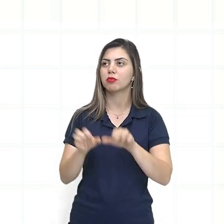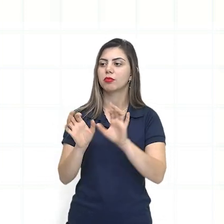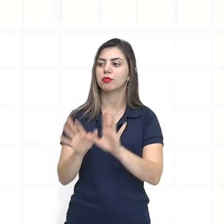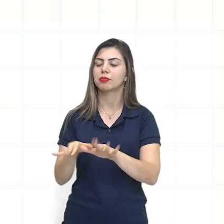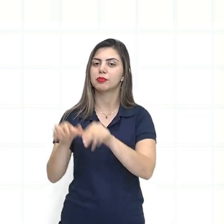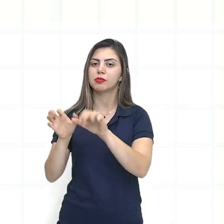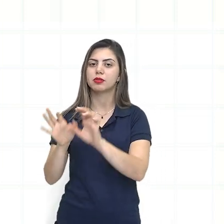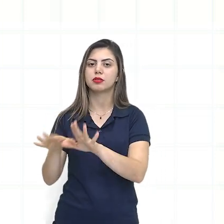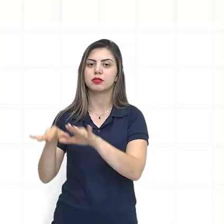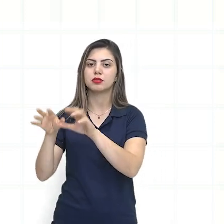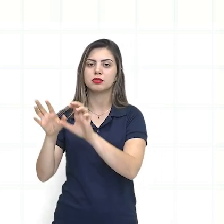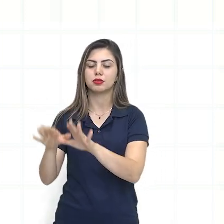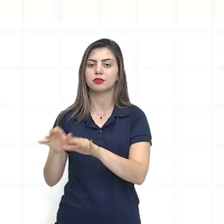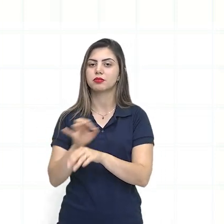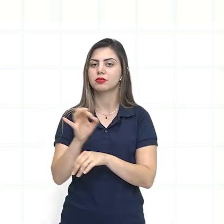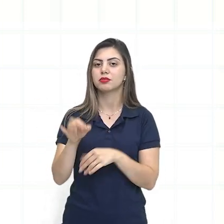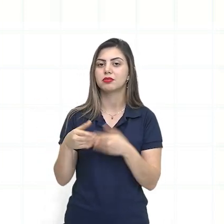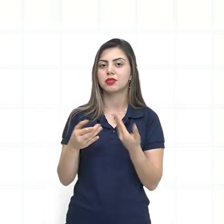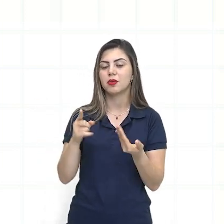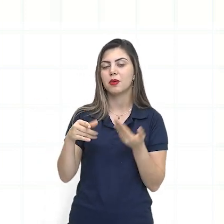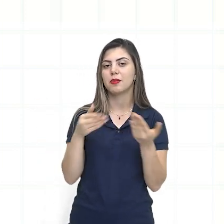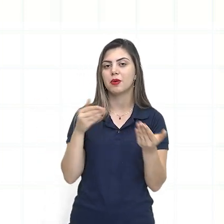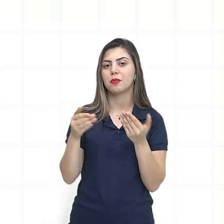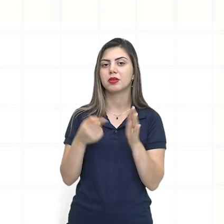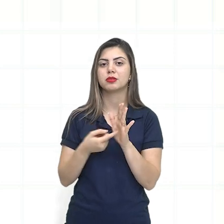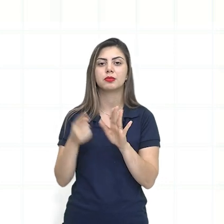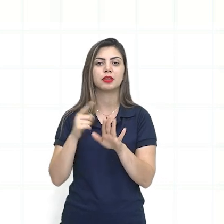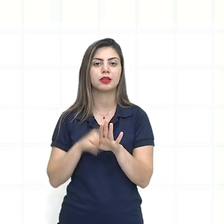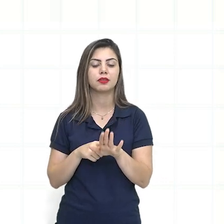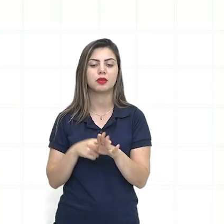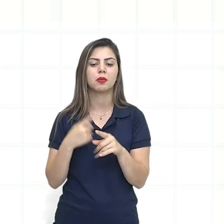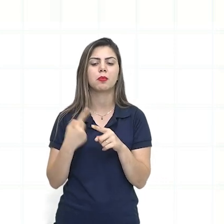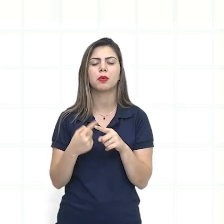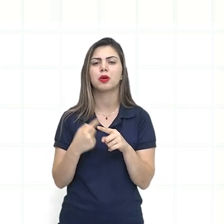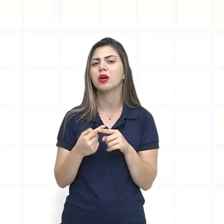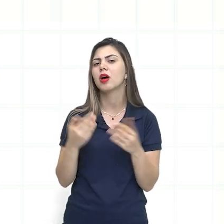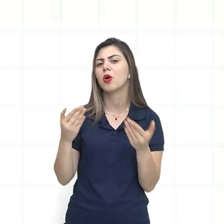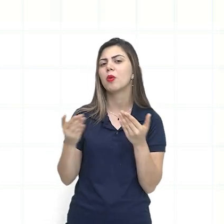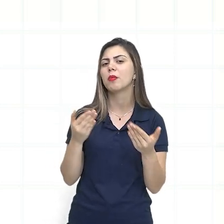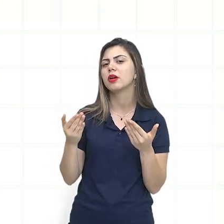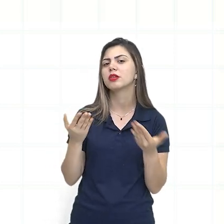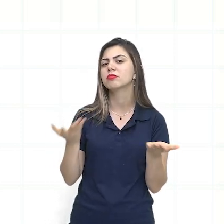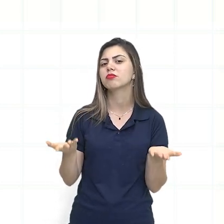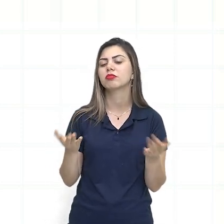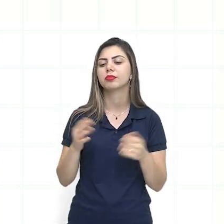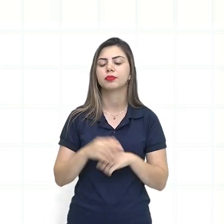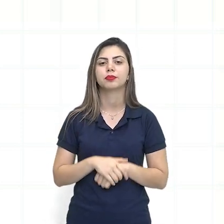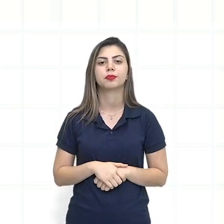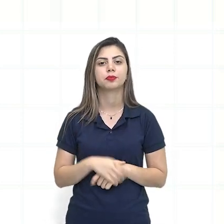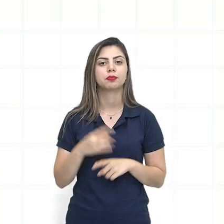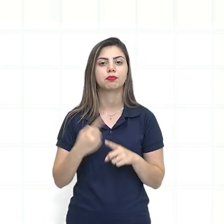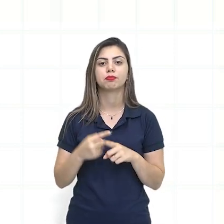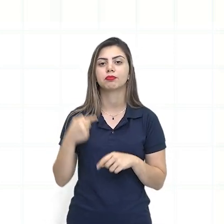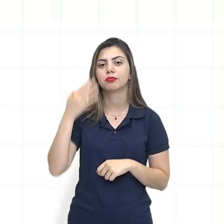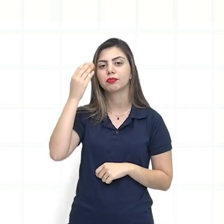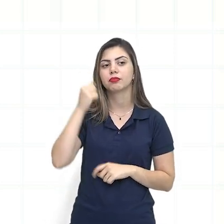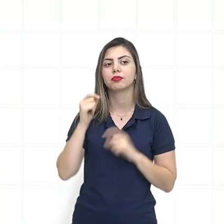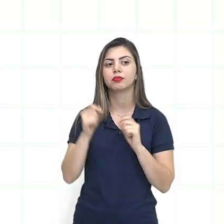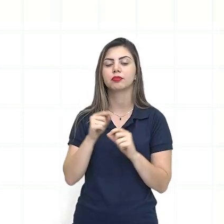poema com pássaros. Por que eu comparo o poema com pássaros? Porque os